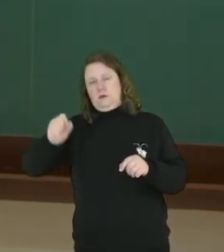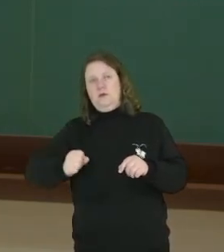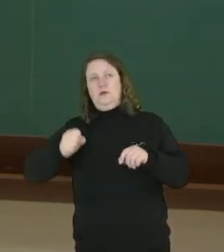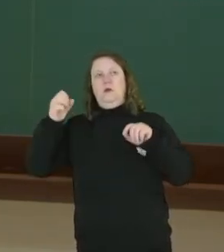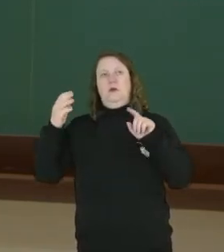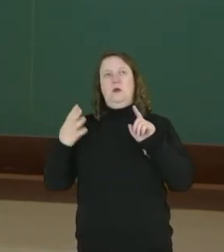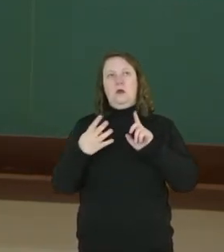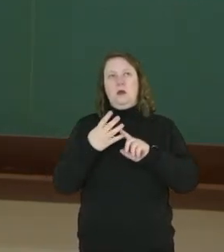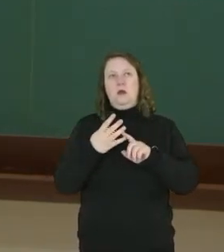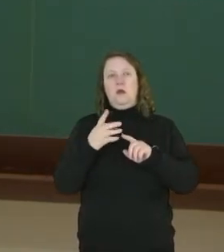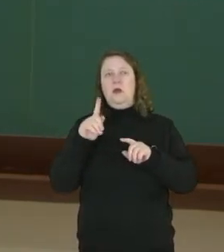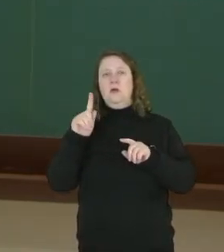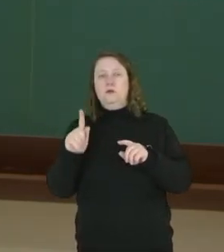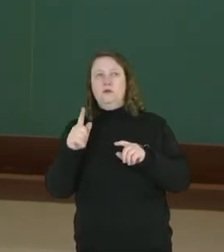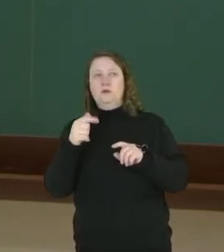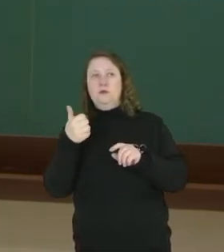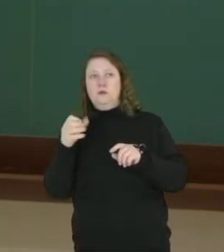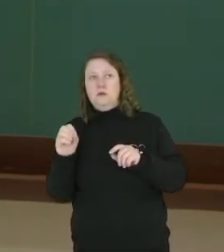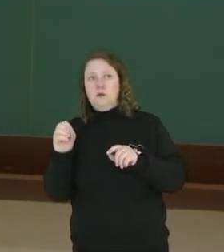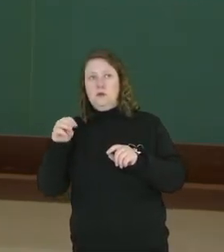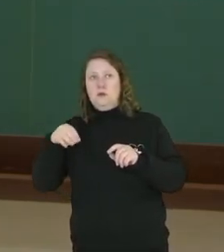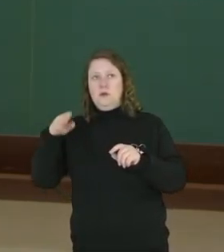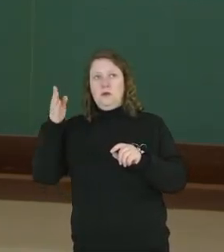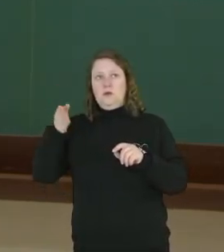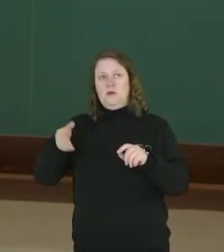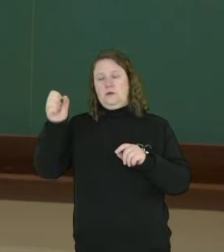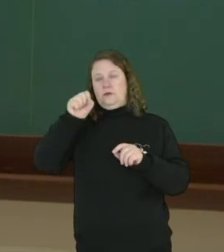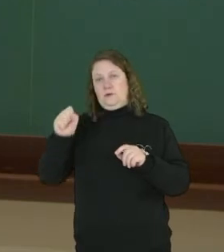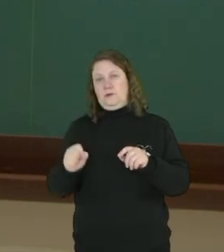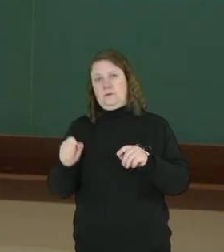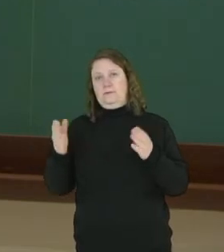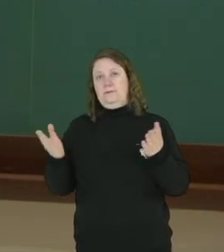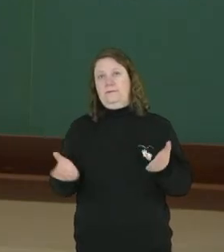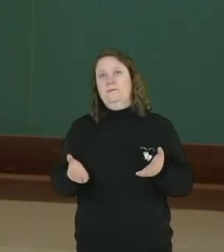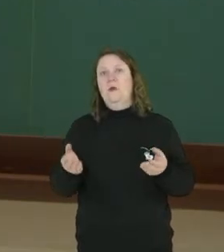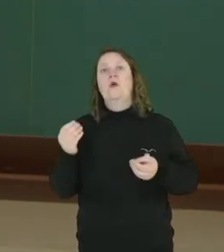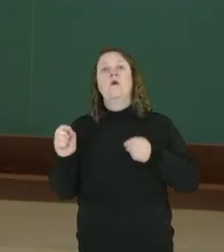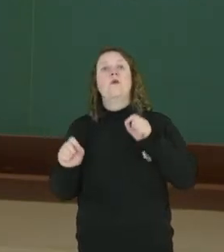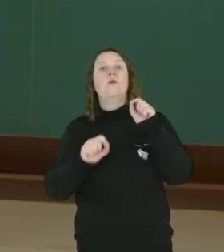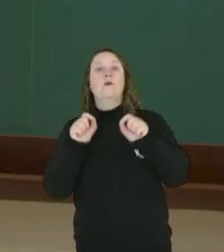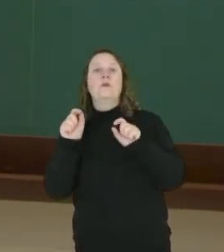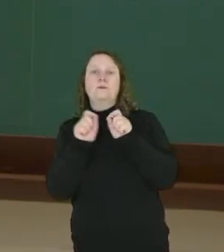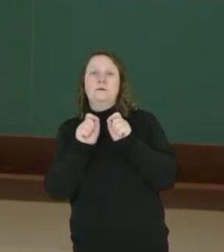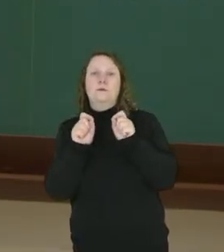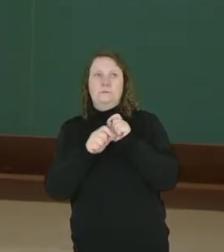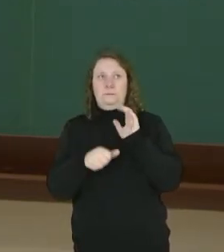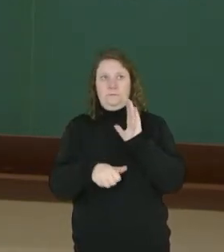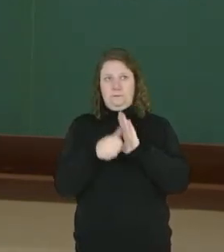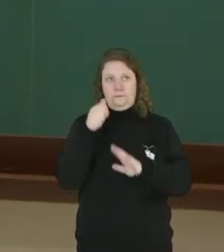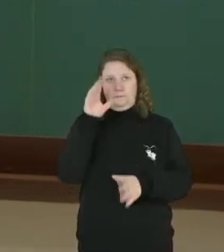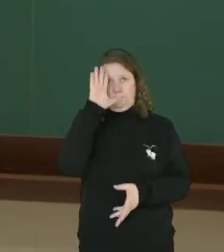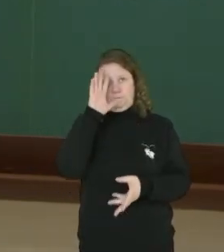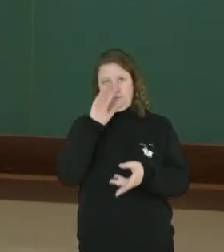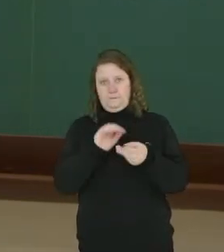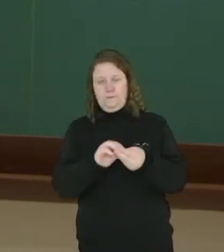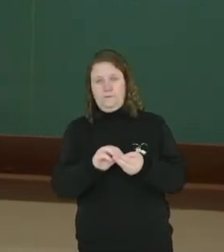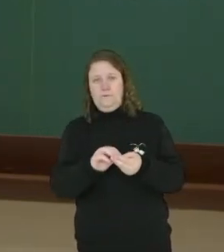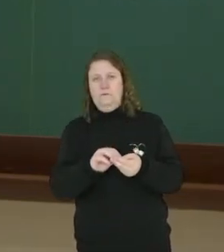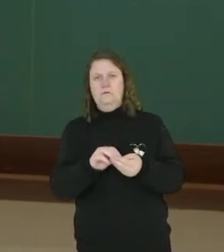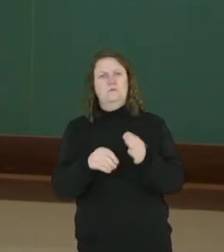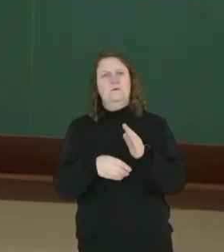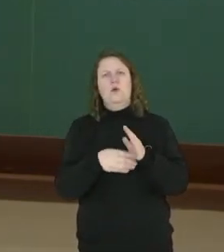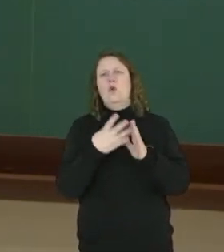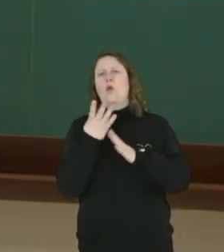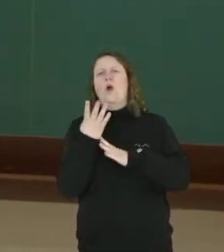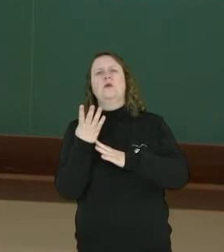minha pergunta, qual é a energia mecânica deste cara? Bem, o que eu vou fazer aqui? Primeira coisa que eu vou entender, quais são os tipos de